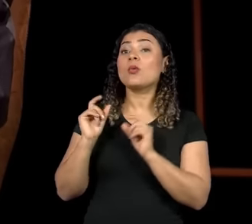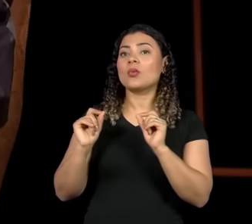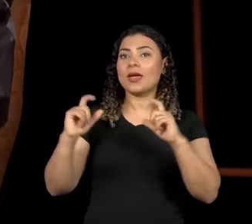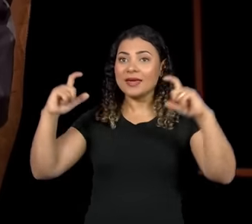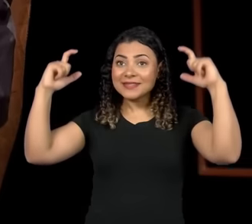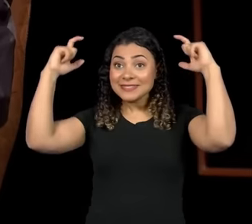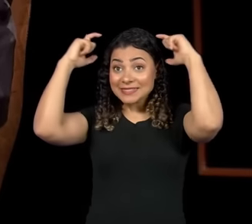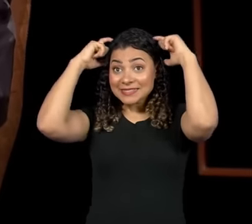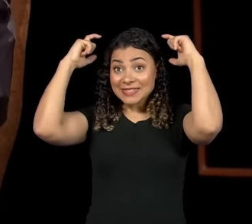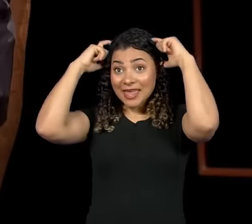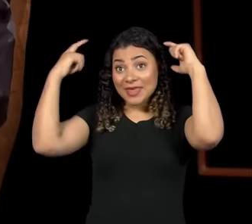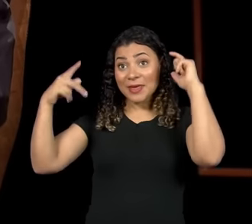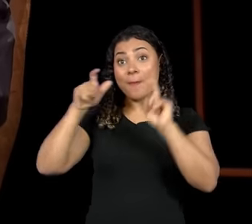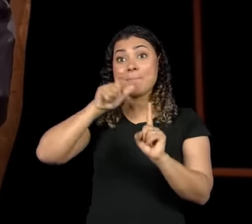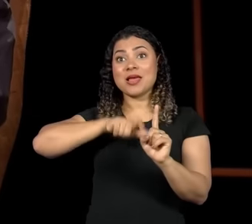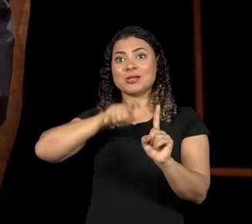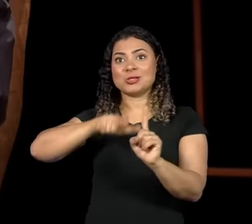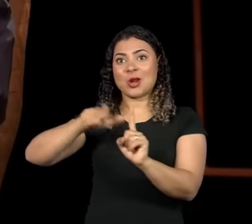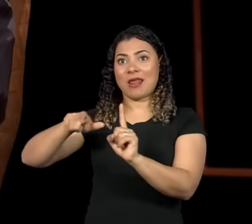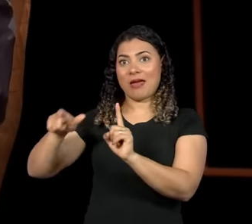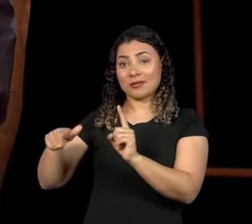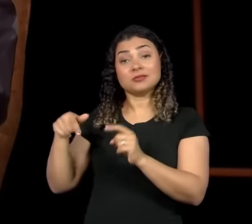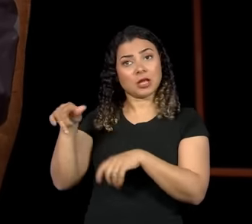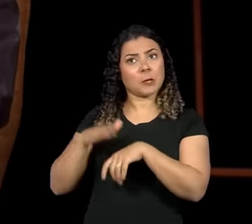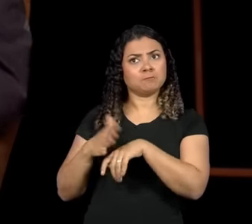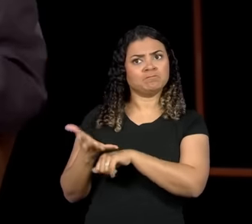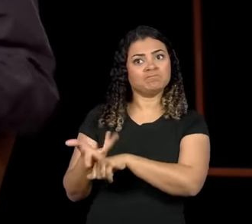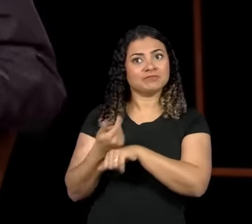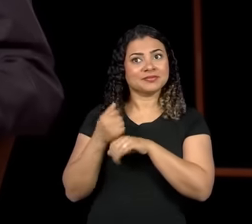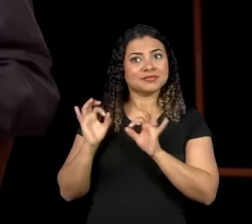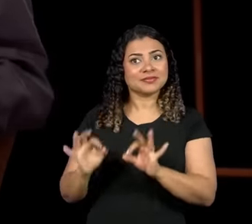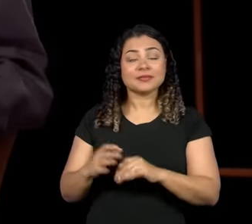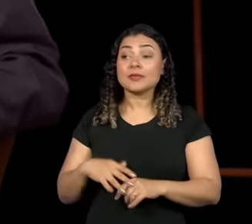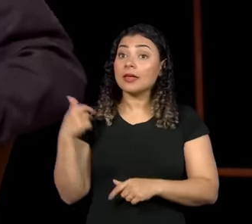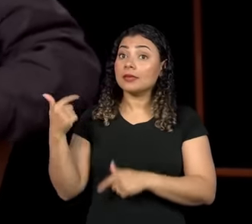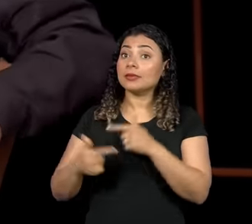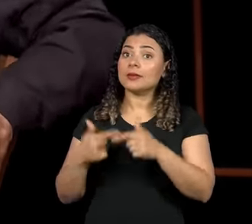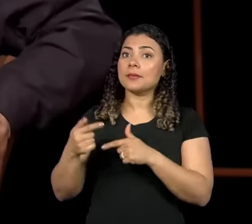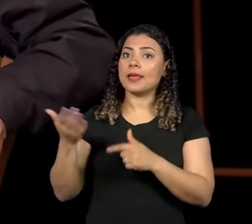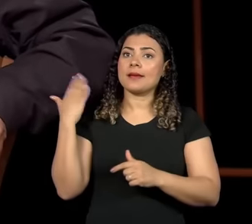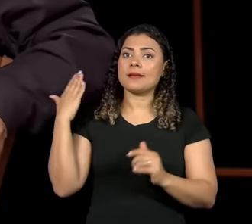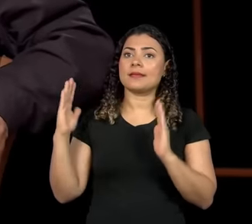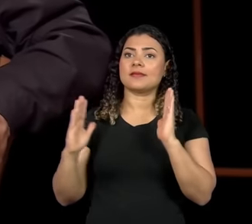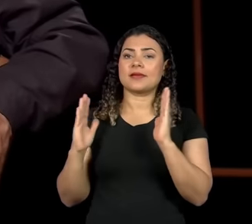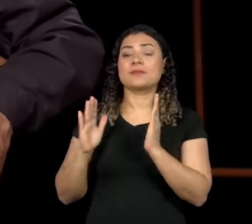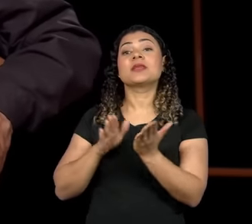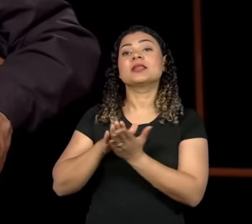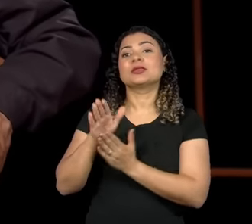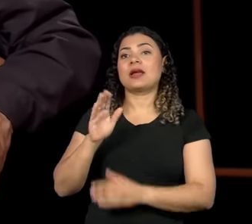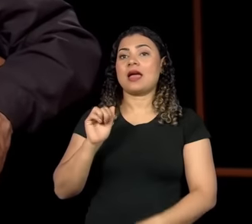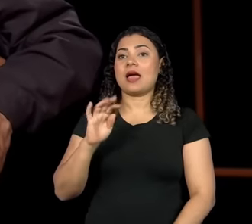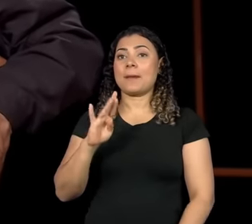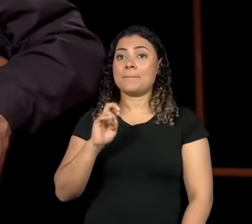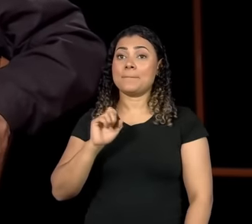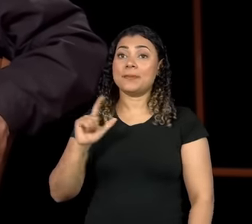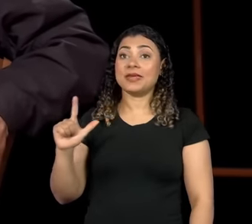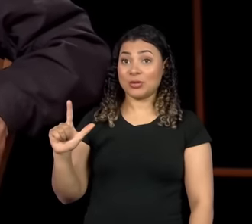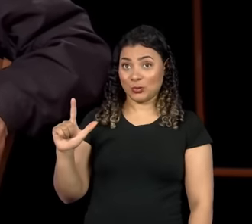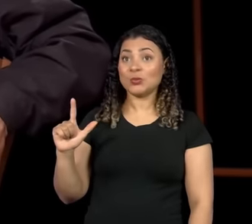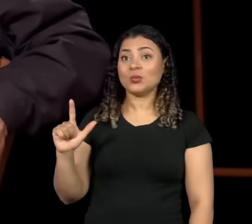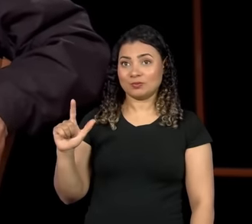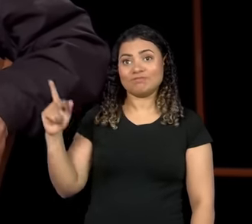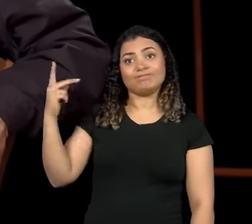Disney, os personagens Disney. E ele trabalhava, na época, na editora Abril,